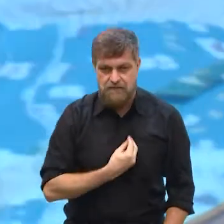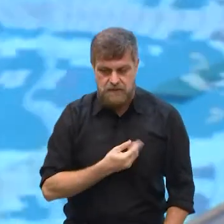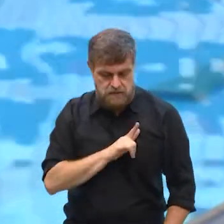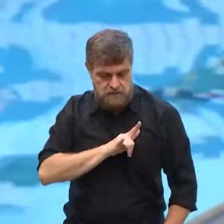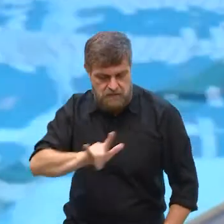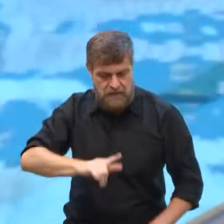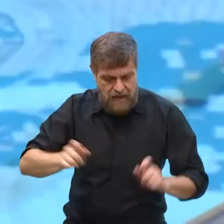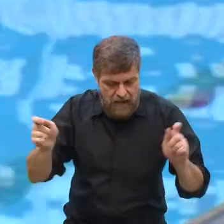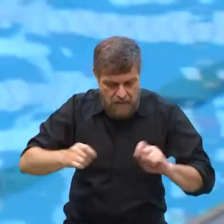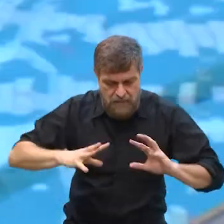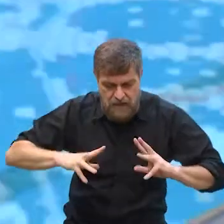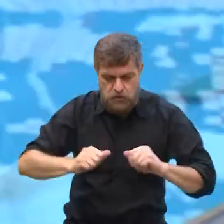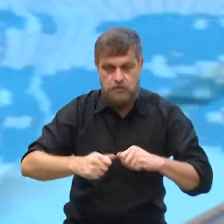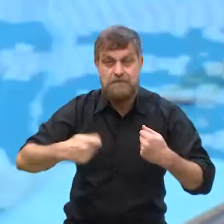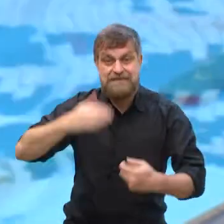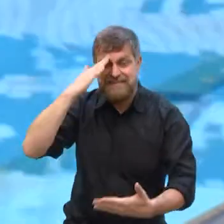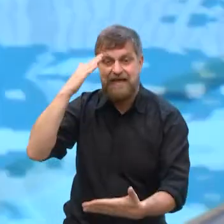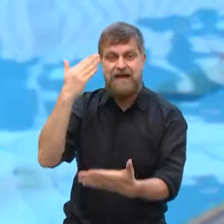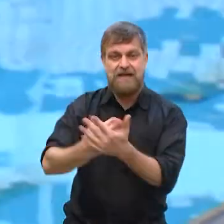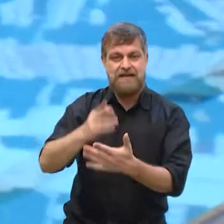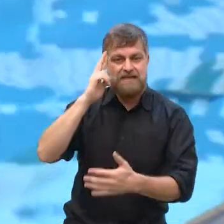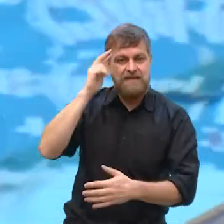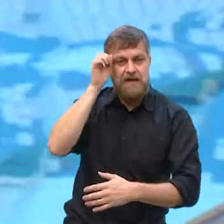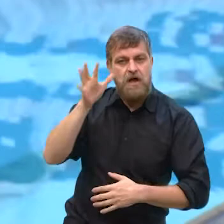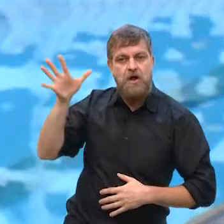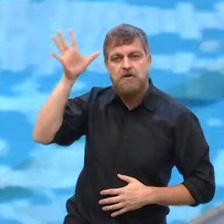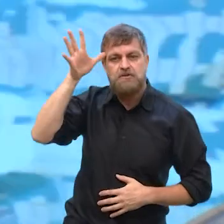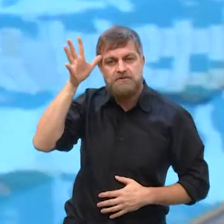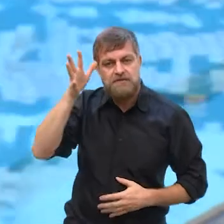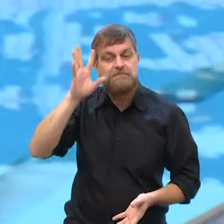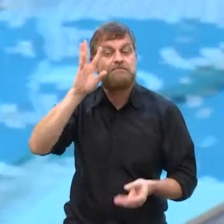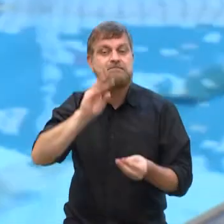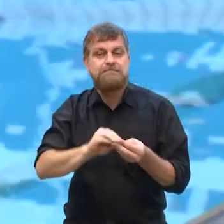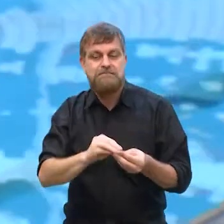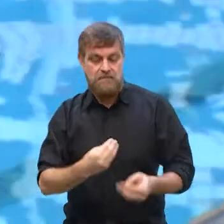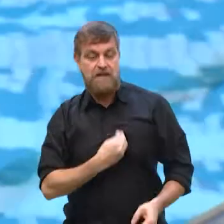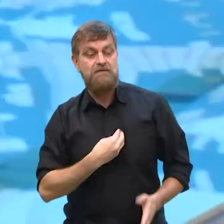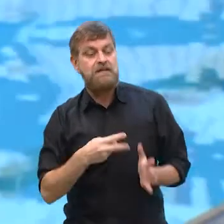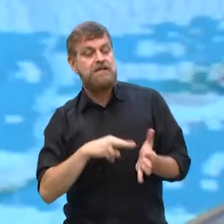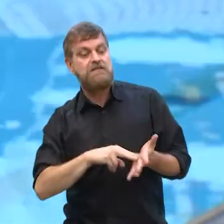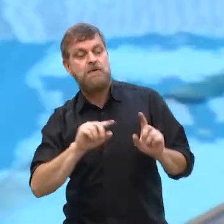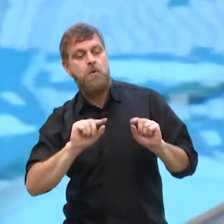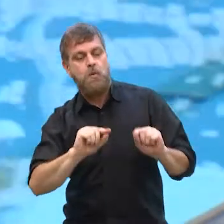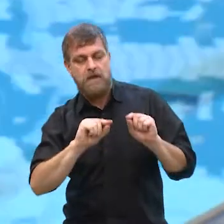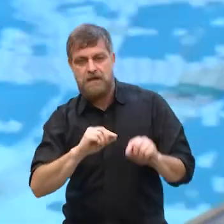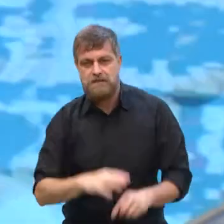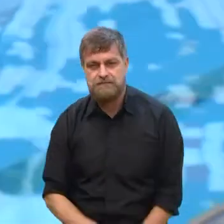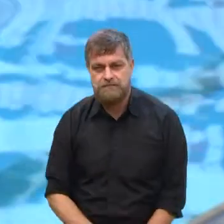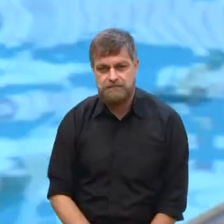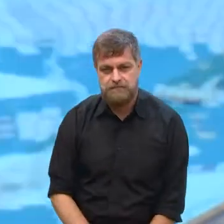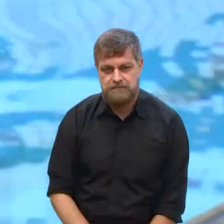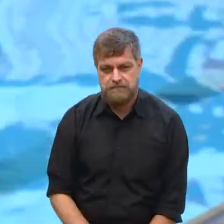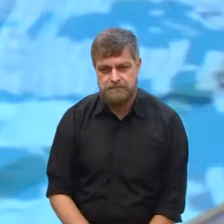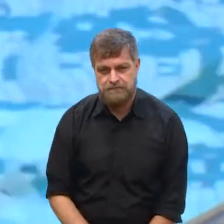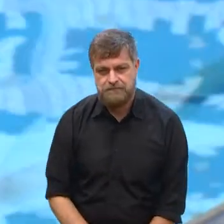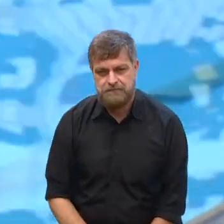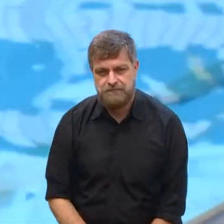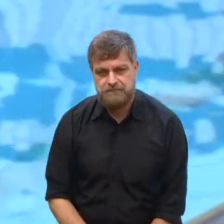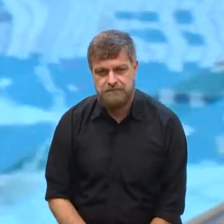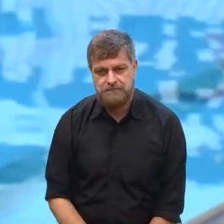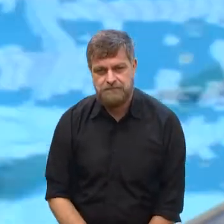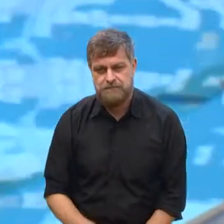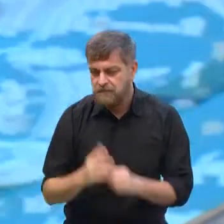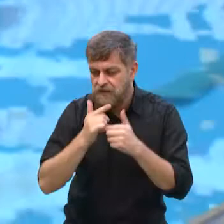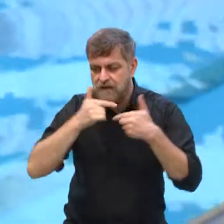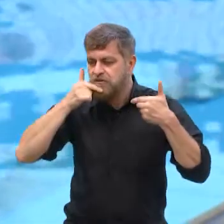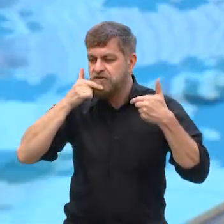tudo é capaz, basta acreditar nos seus sonhos. Como é que você define a vida? Olha, eu defino